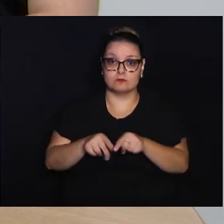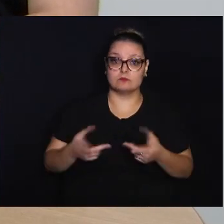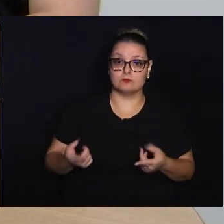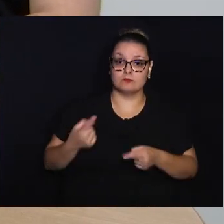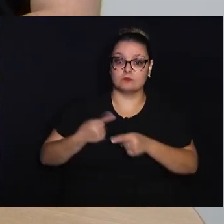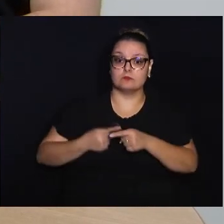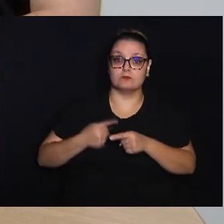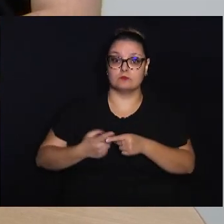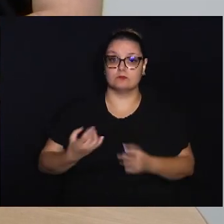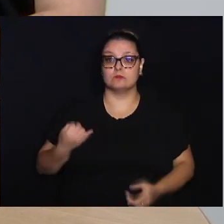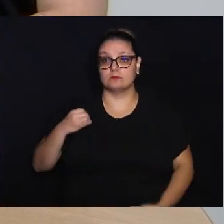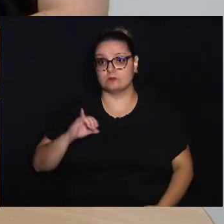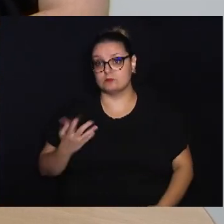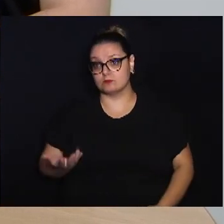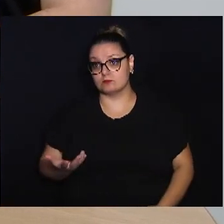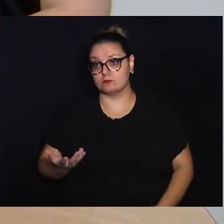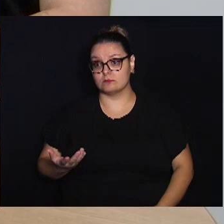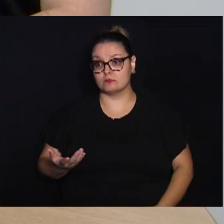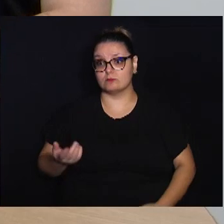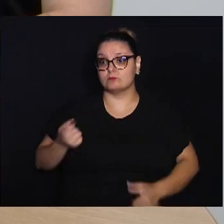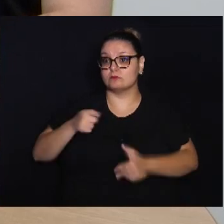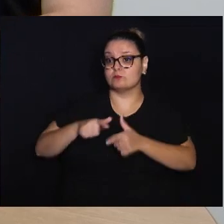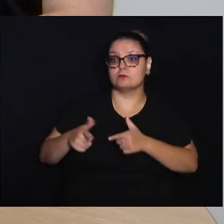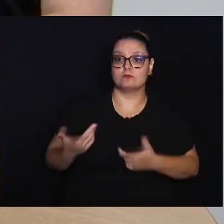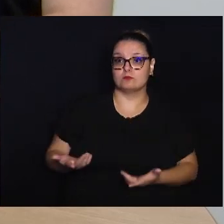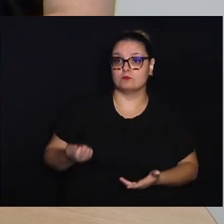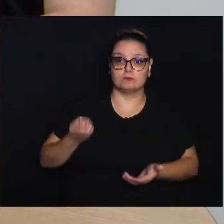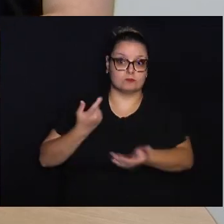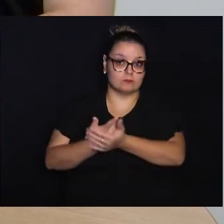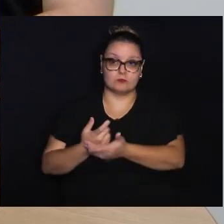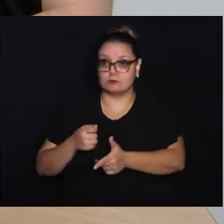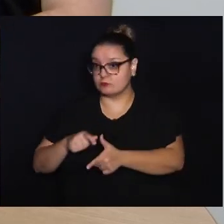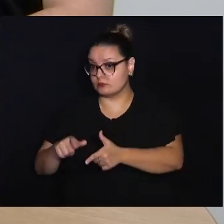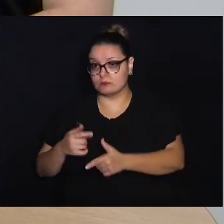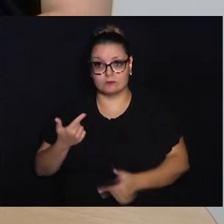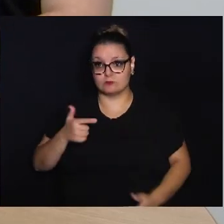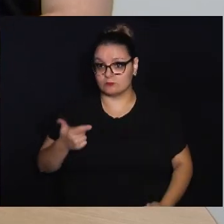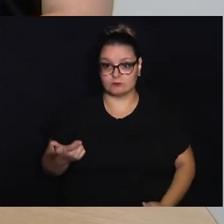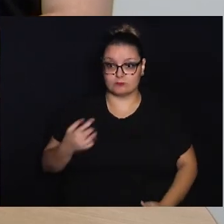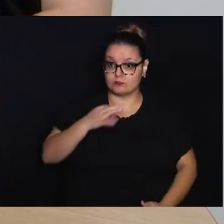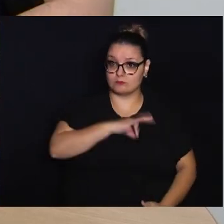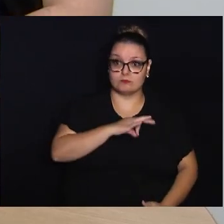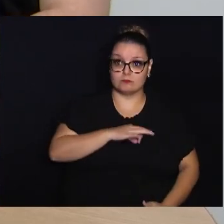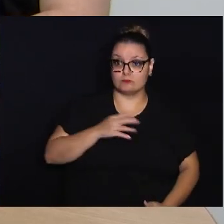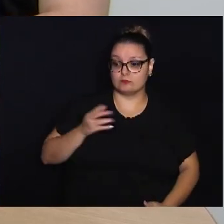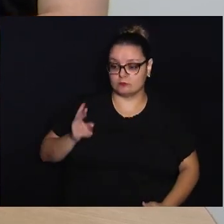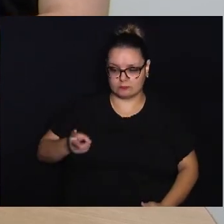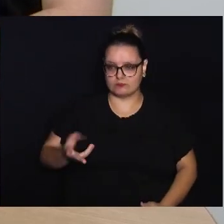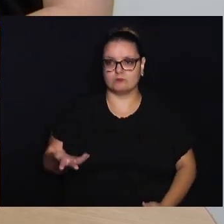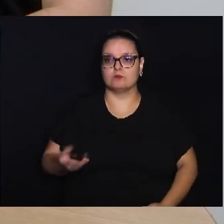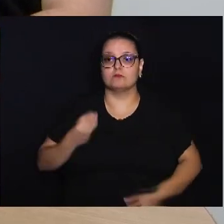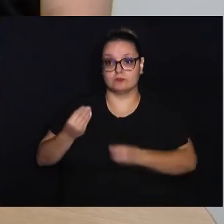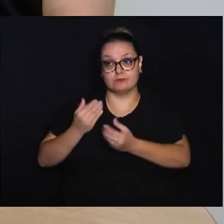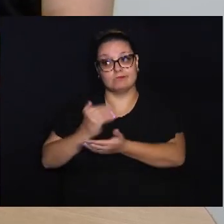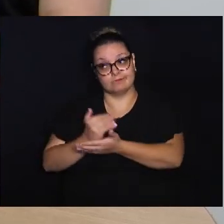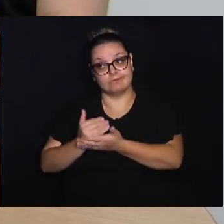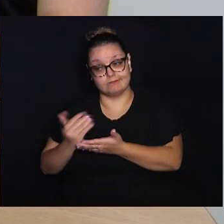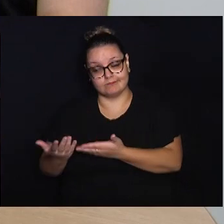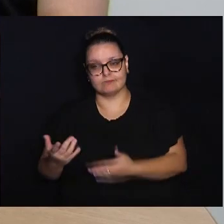financeiras também. Porque se você for comprar um imóvel e você não tem, por exemplo, um salário fixo, como que